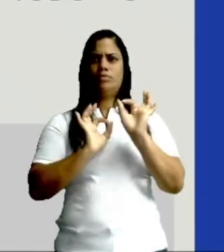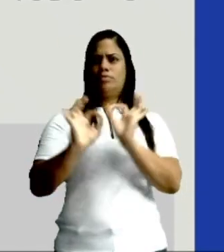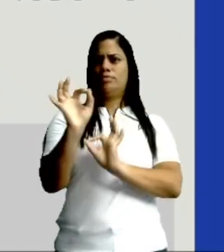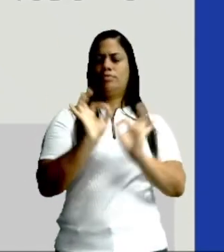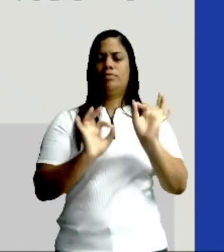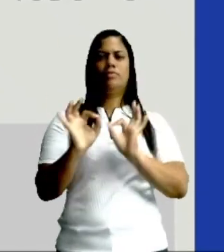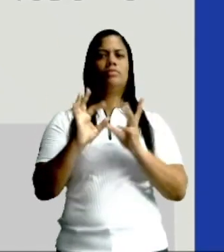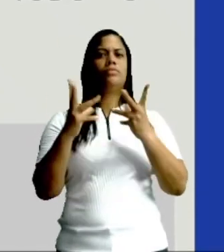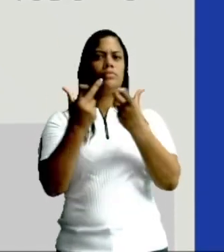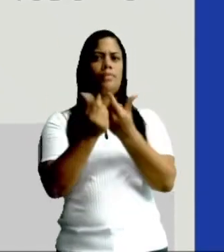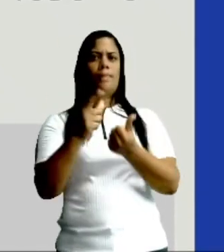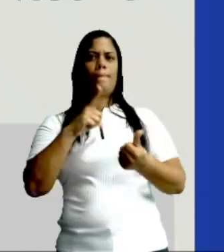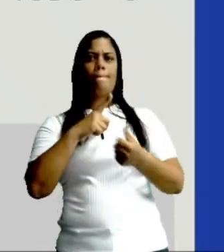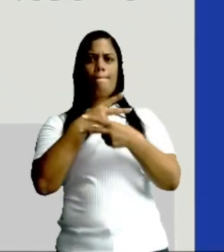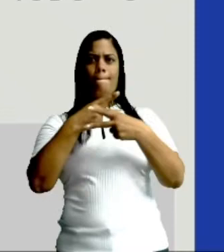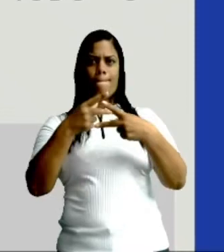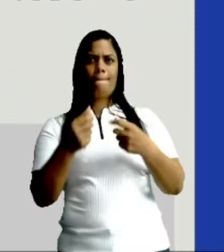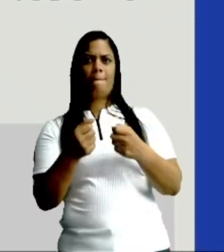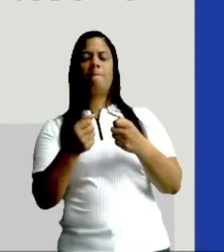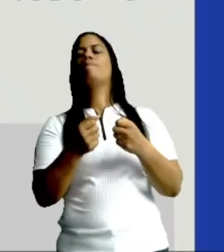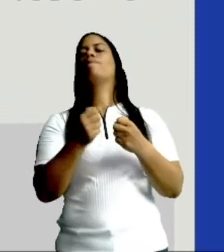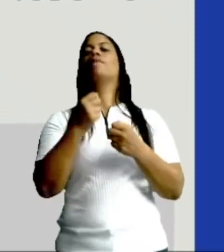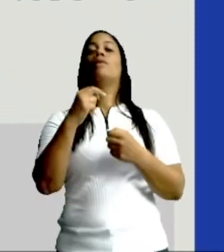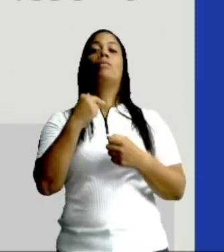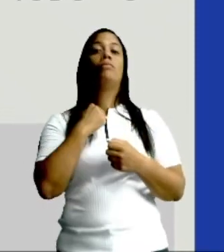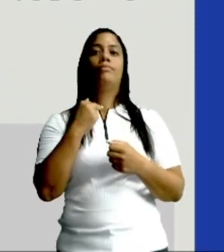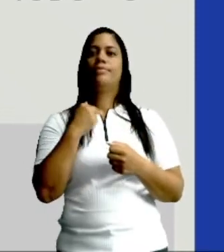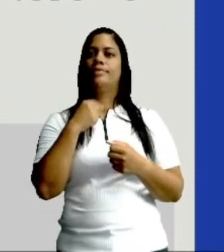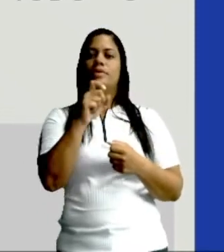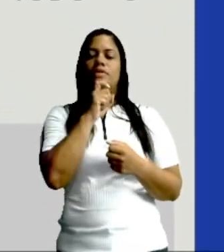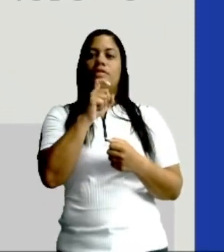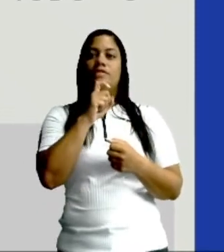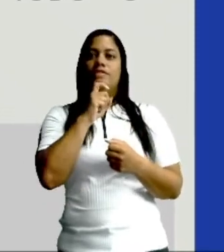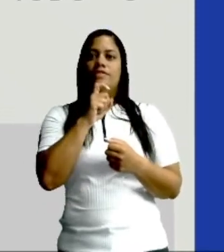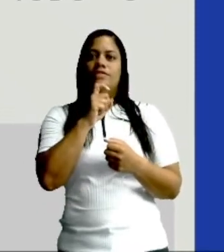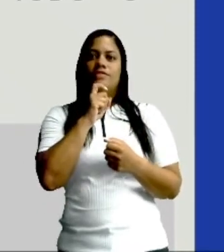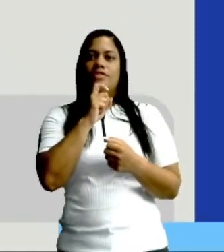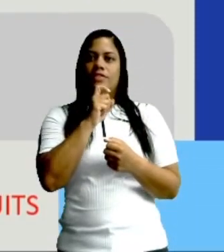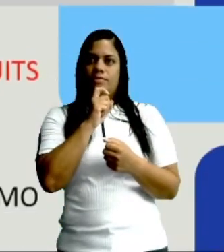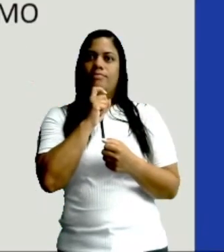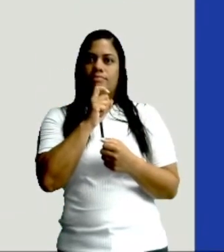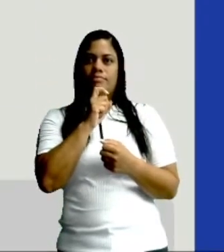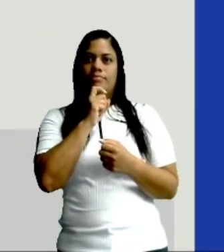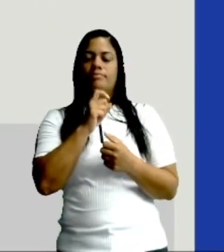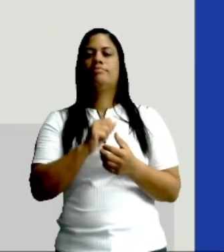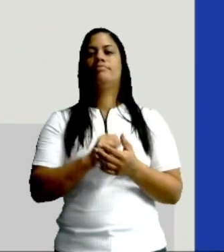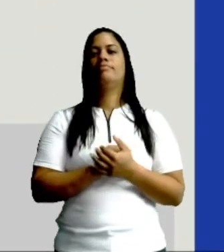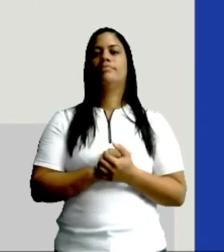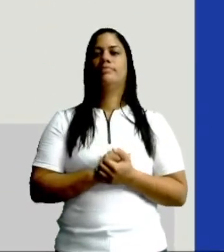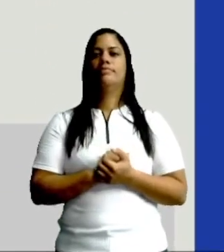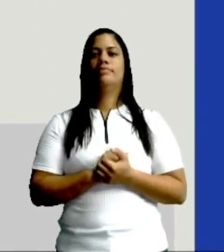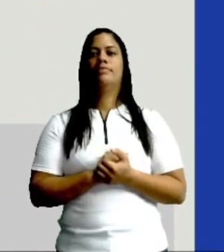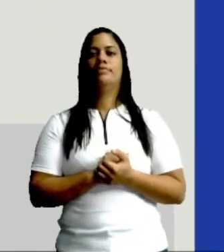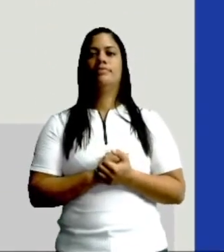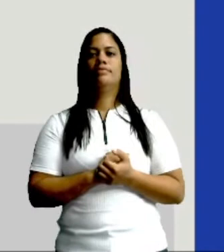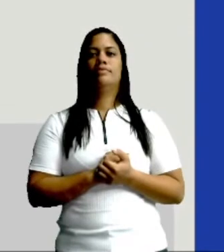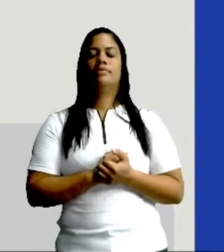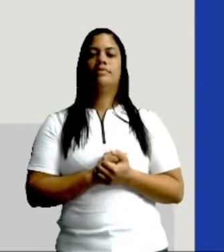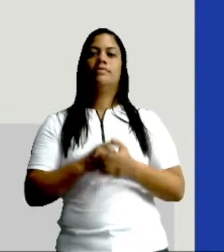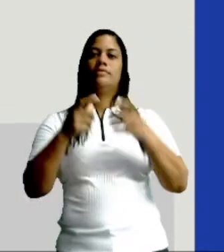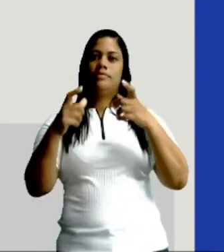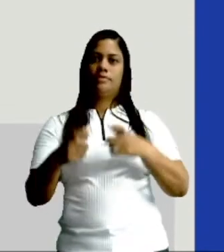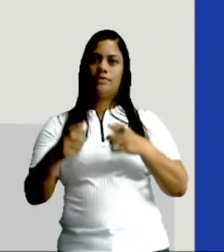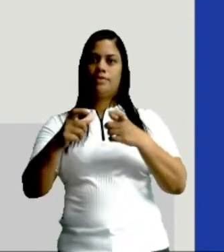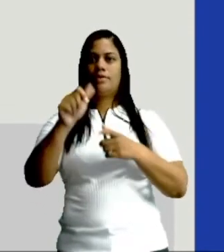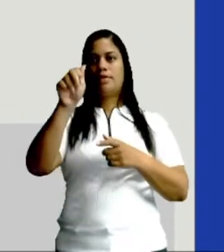Então, mesmo que todo mundo tenha seu equipamento, aí não tem como viver lá, porque é muito frio. Ó, na região